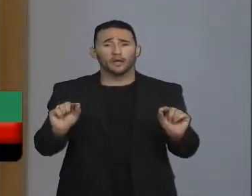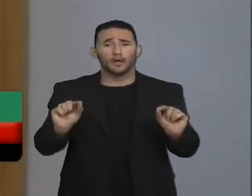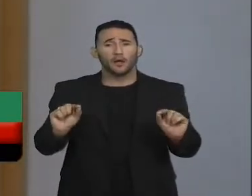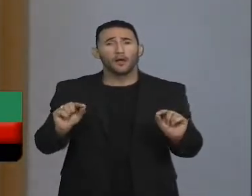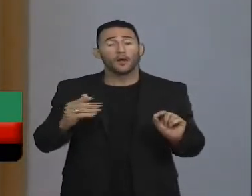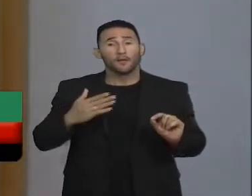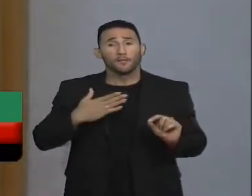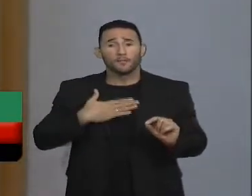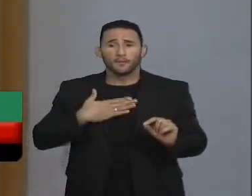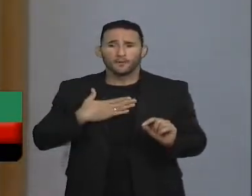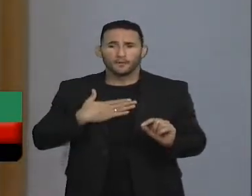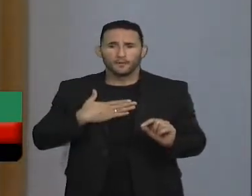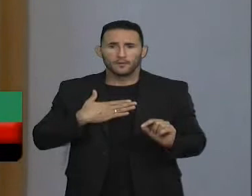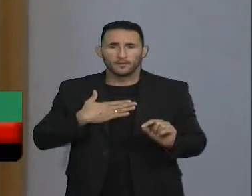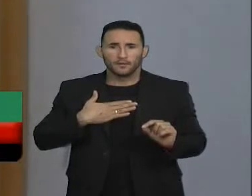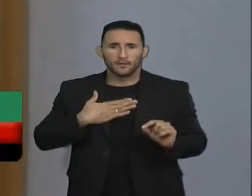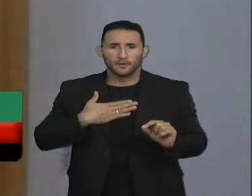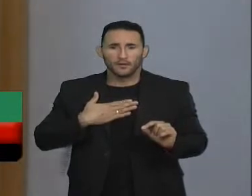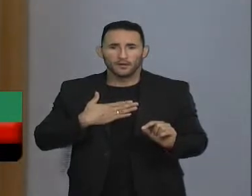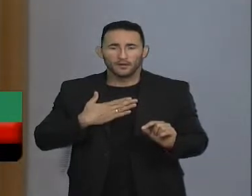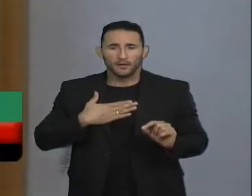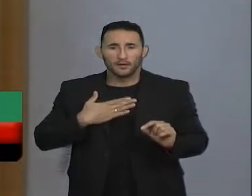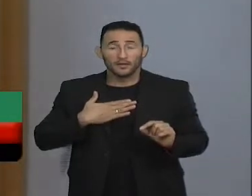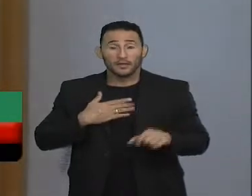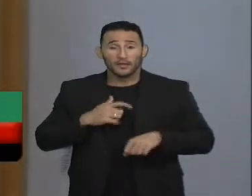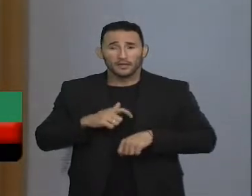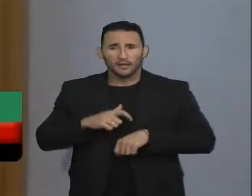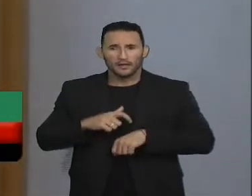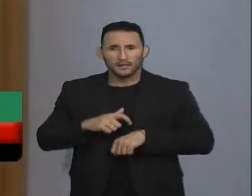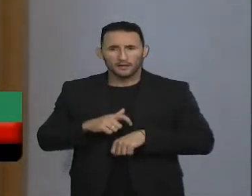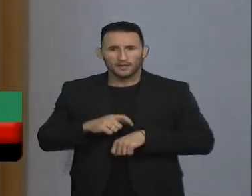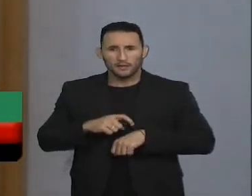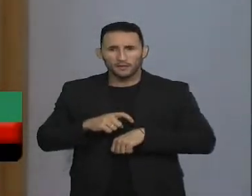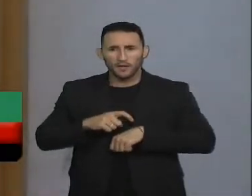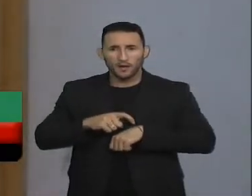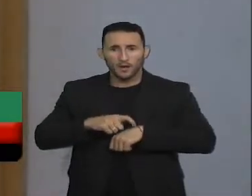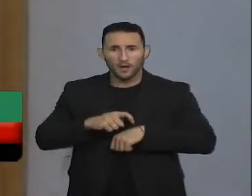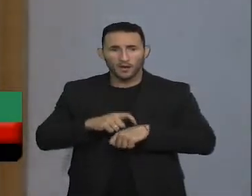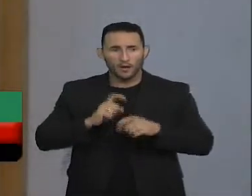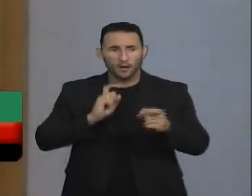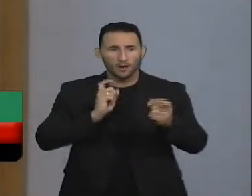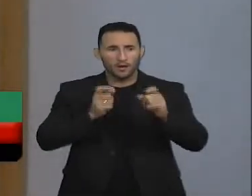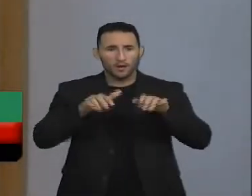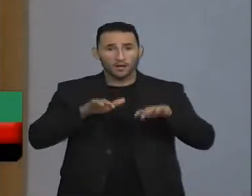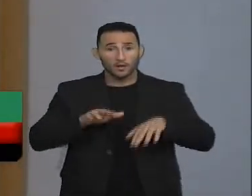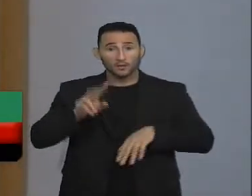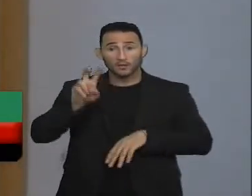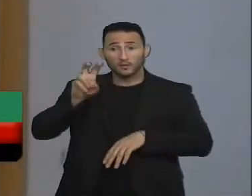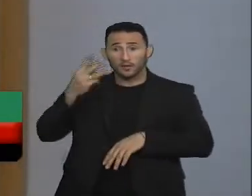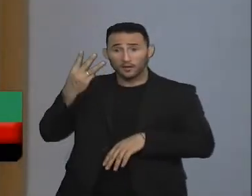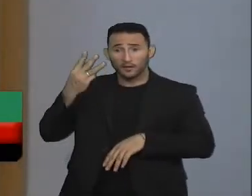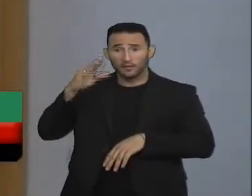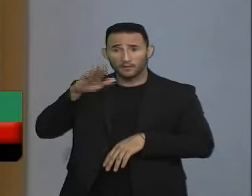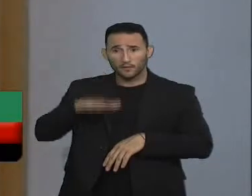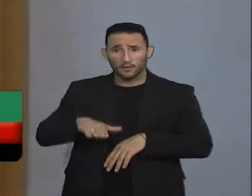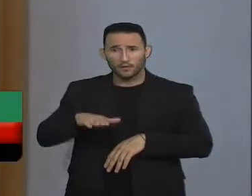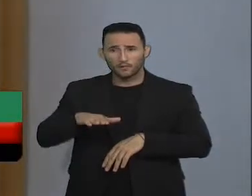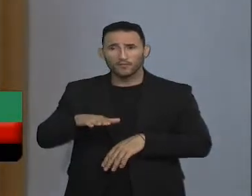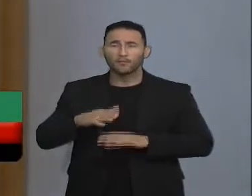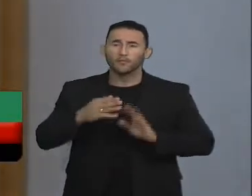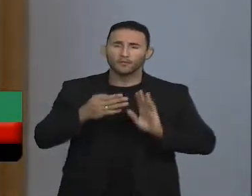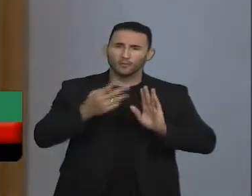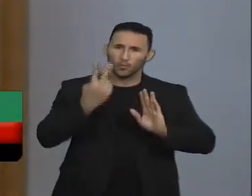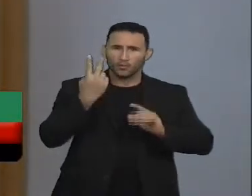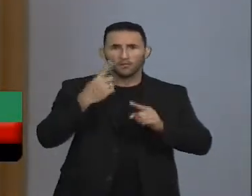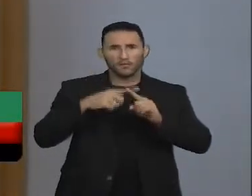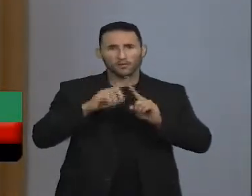minha preferência foi que a sessão fosse às 15 horas, como sempre foi lá atrás, como eu já estive por 2 mandatos